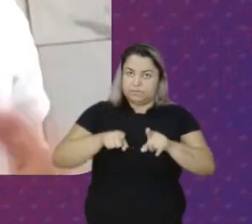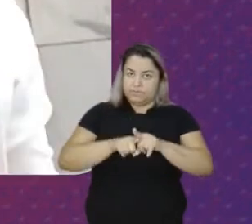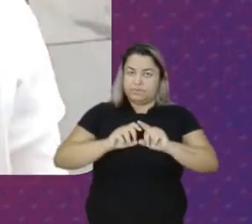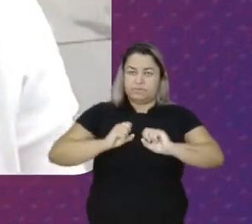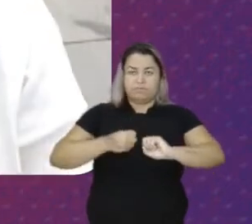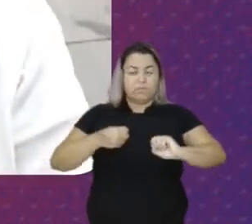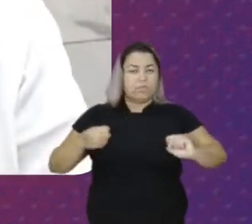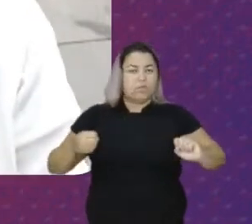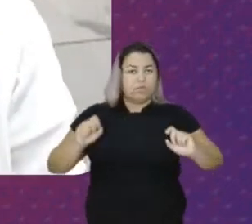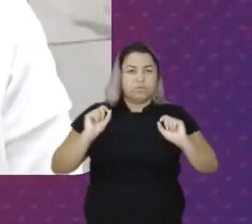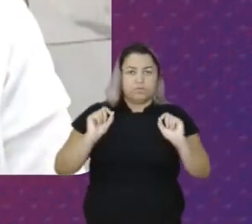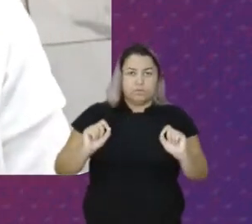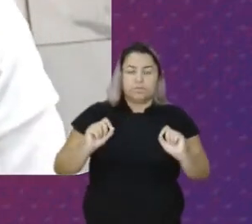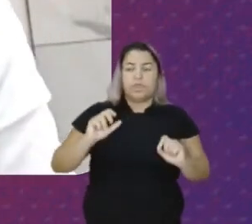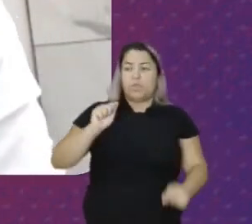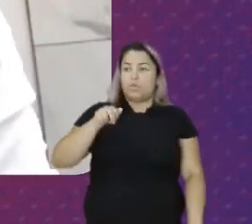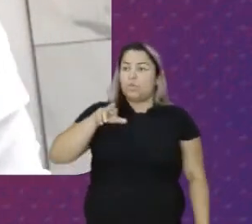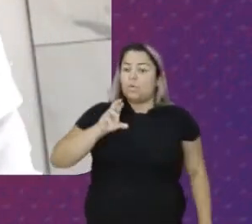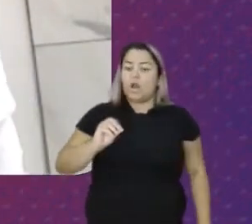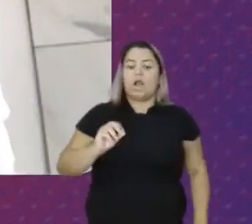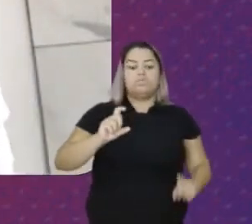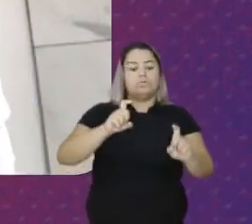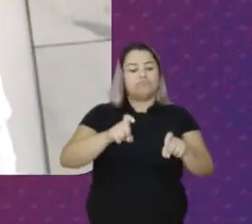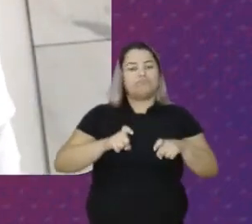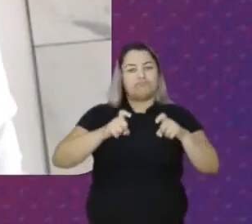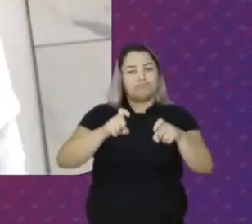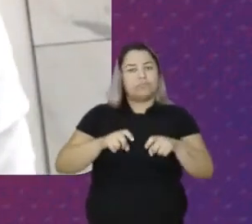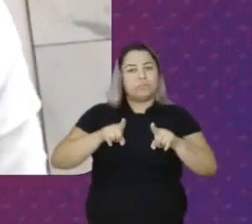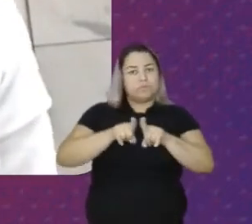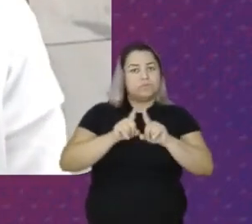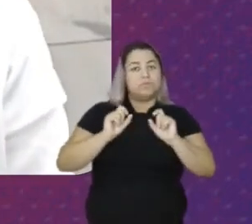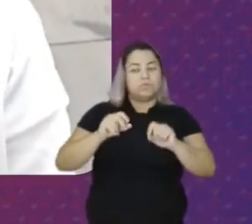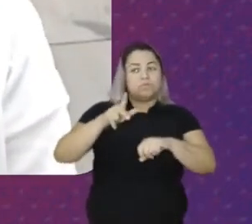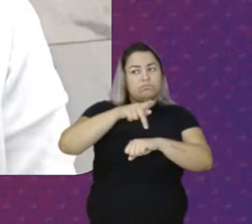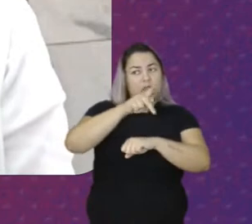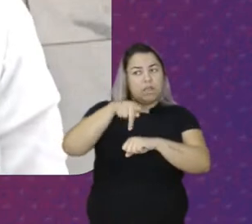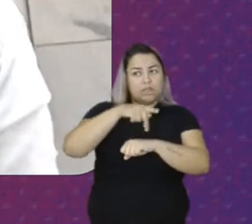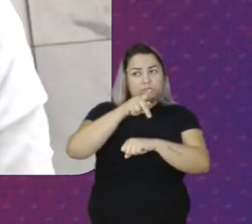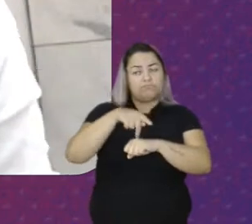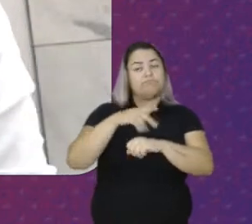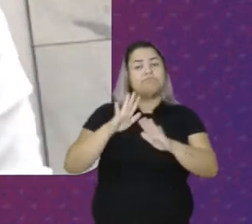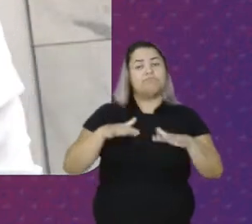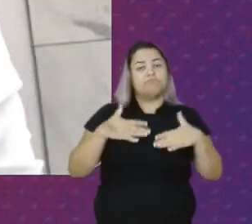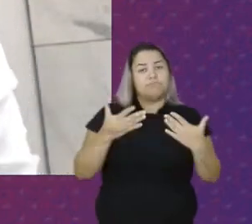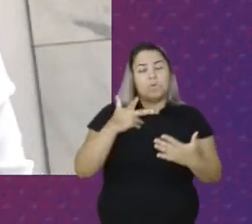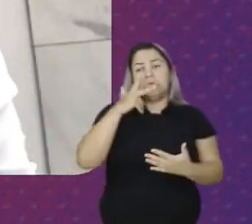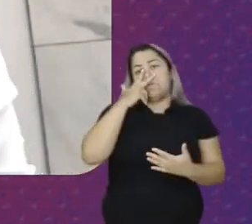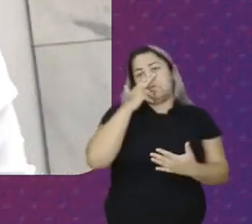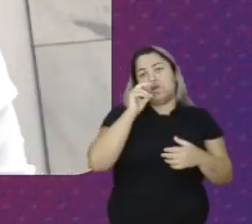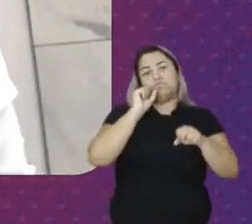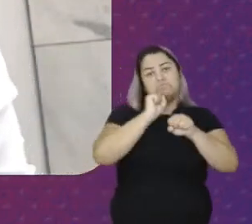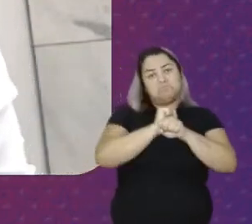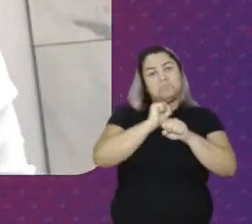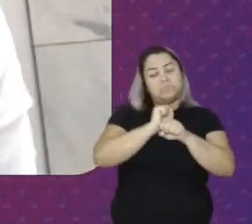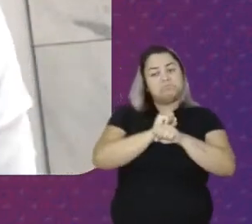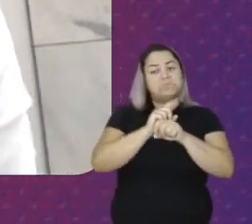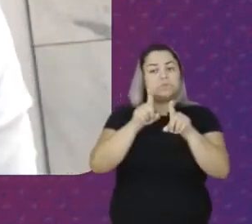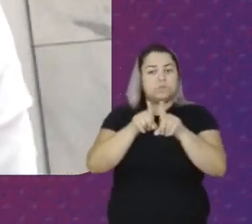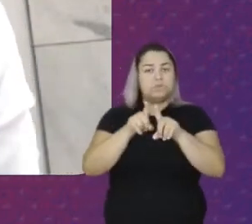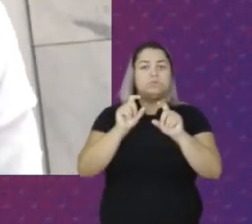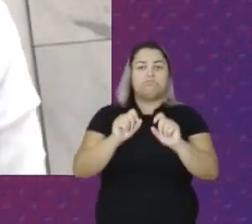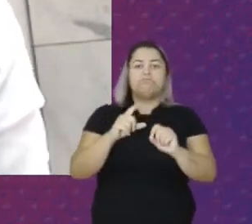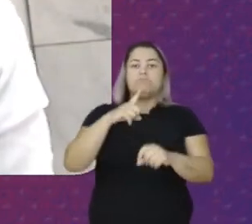capital, enfrentando o agronegócio e o capital financeiro nesse país. Então, eu acho que é com essa perspectiva que a gente tem